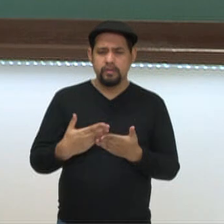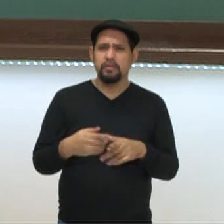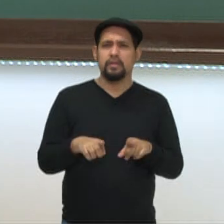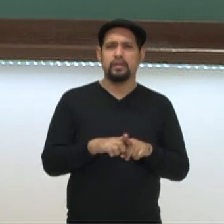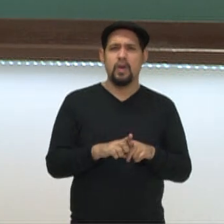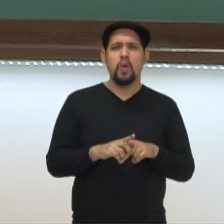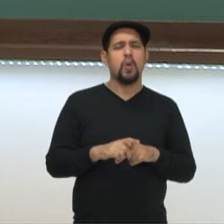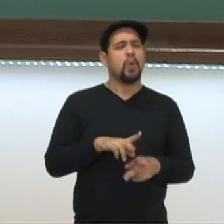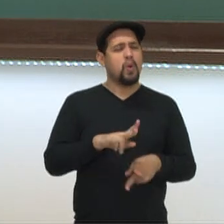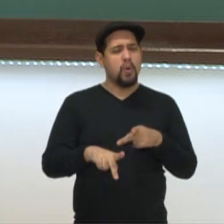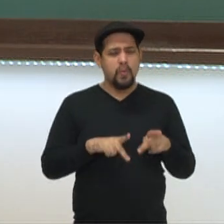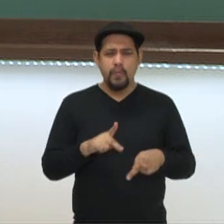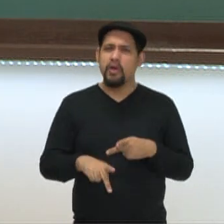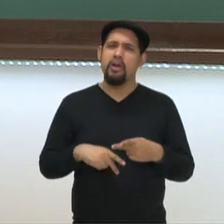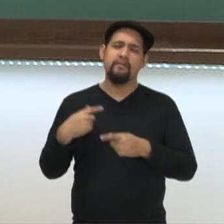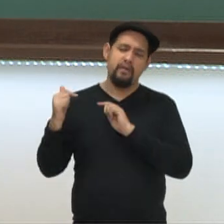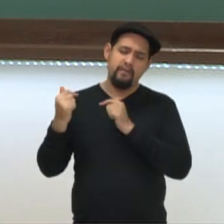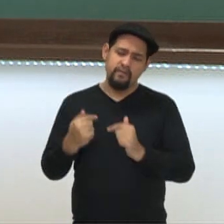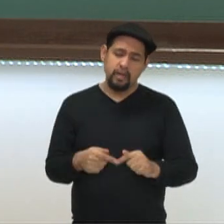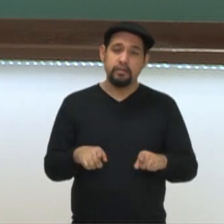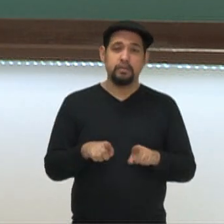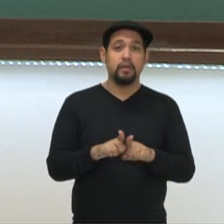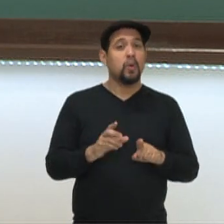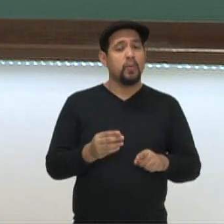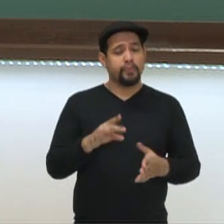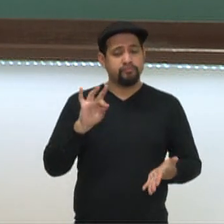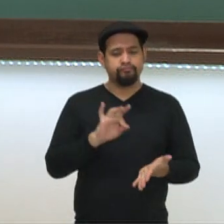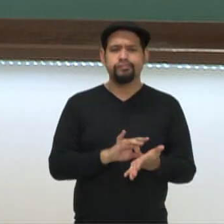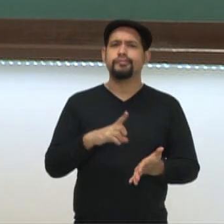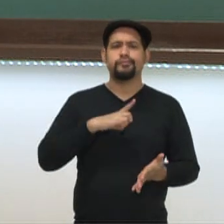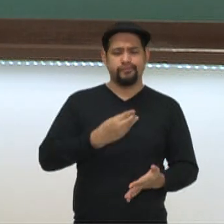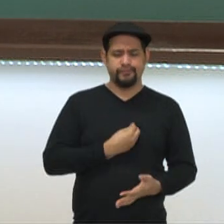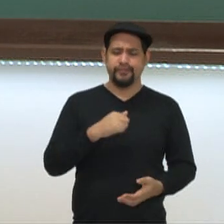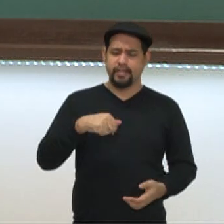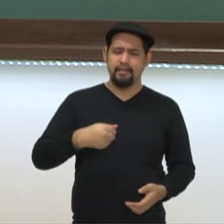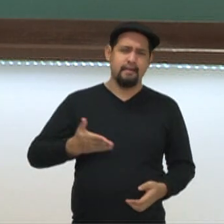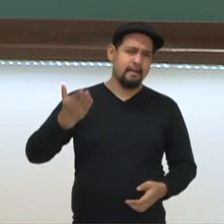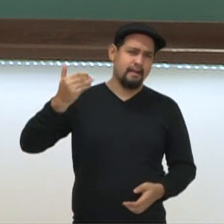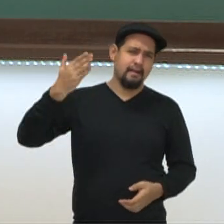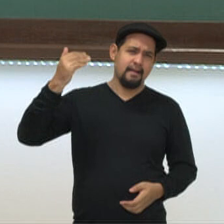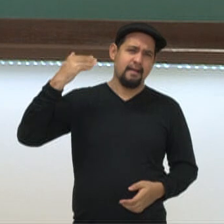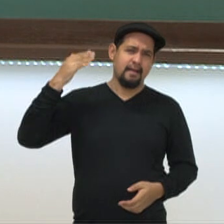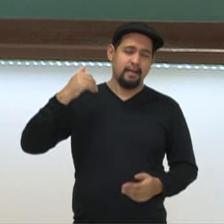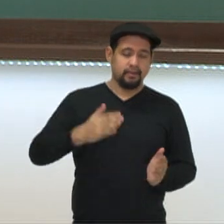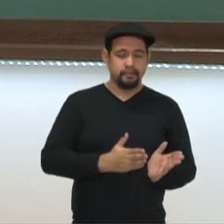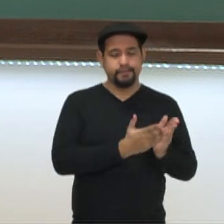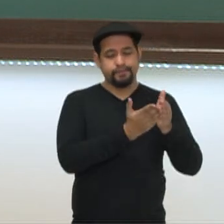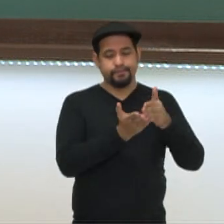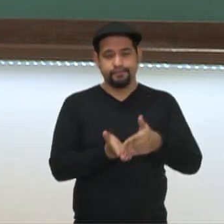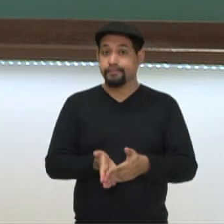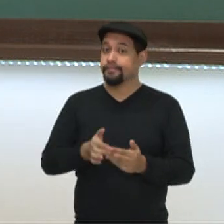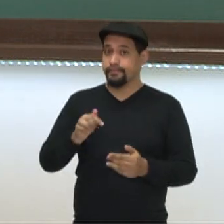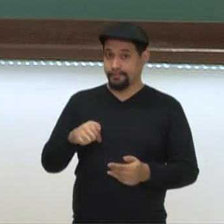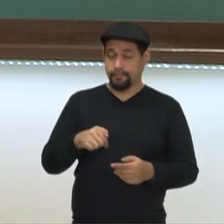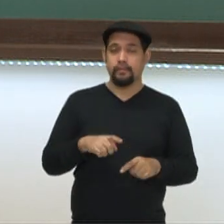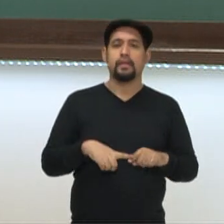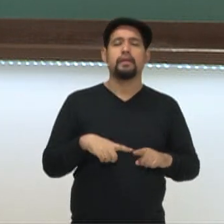povos ancestrais, os povos originários, porque estavam aqui antes do processo de colonização. E eles também tinham